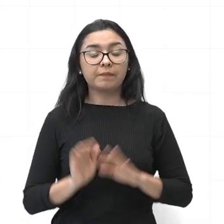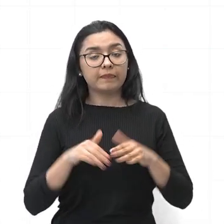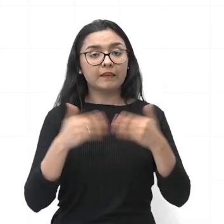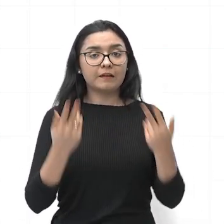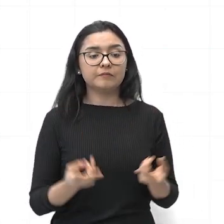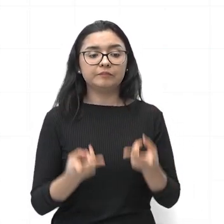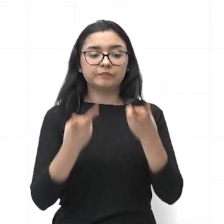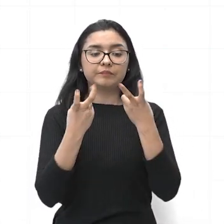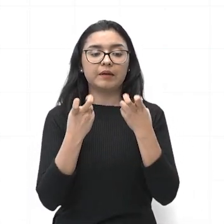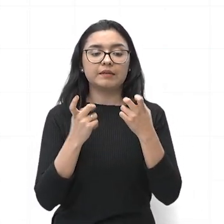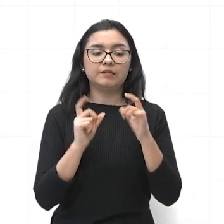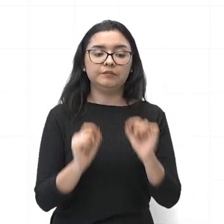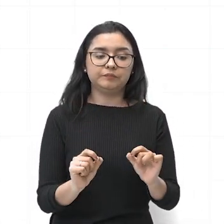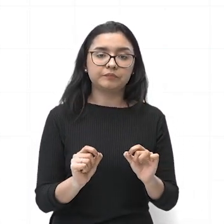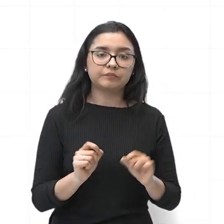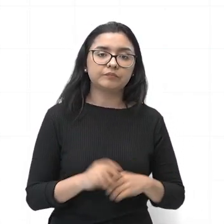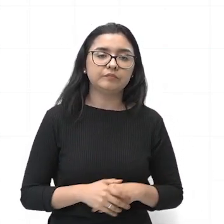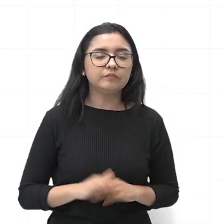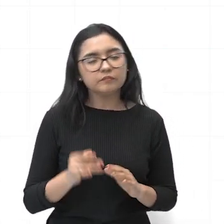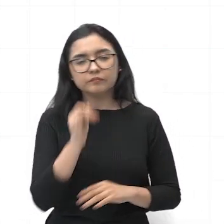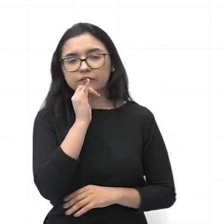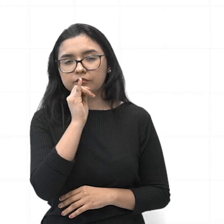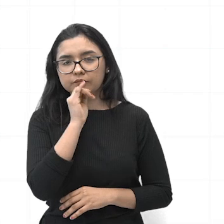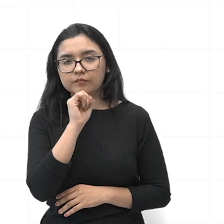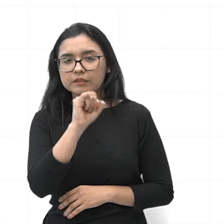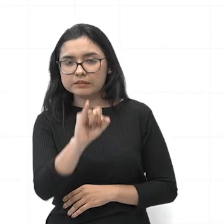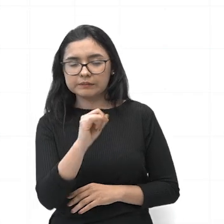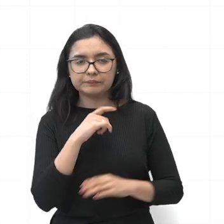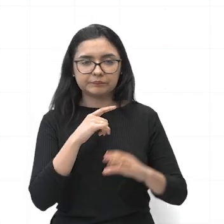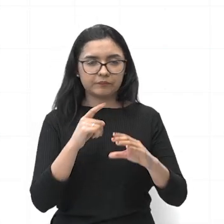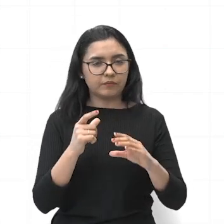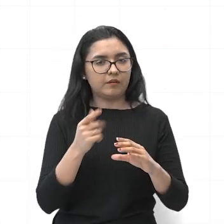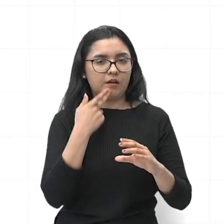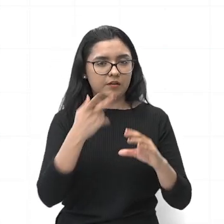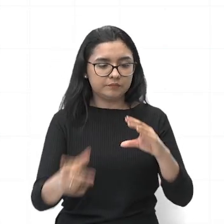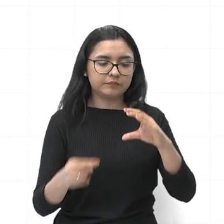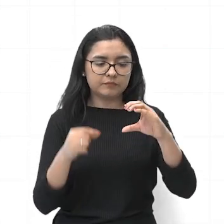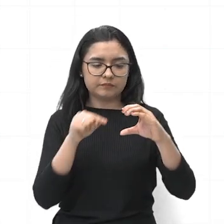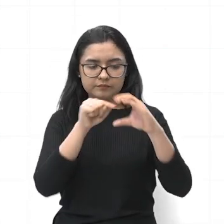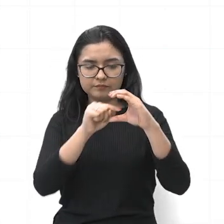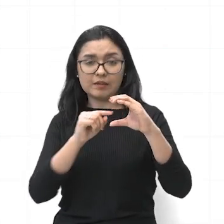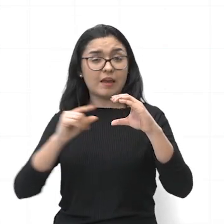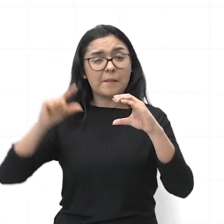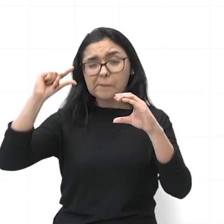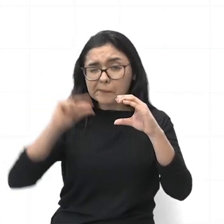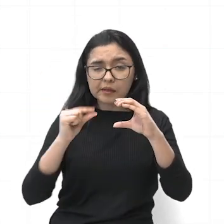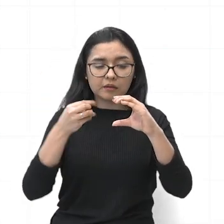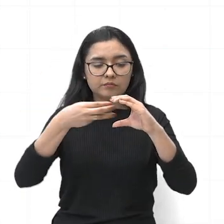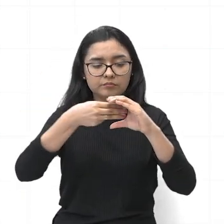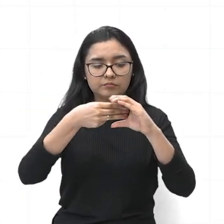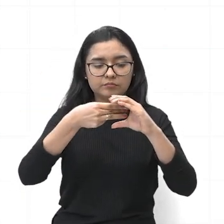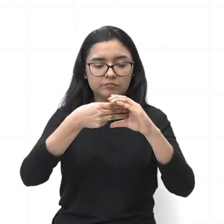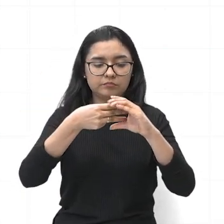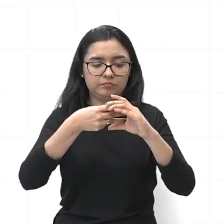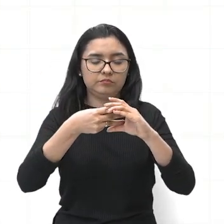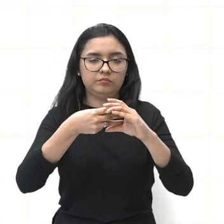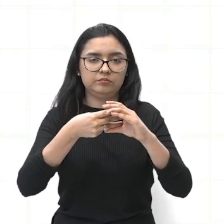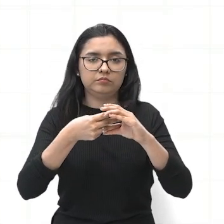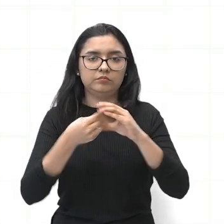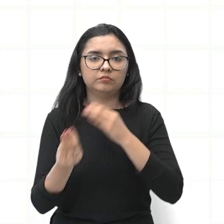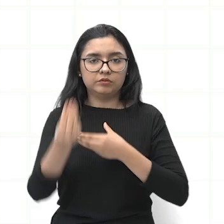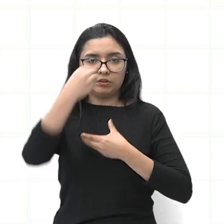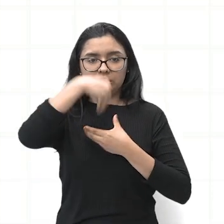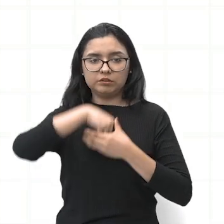Então, observem aqui. Se eu falo que a célula é a menor unidade funcional